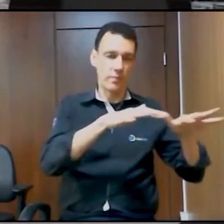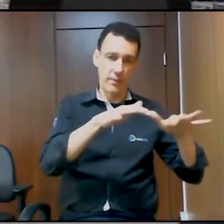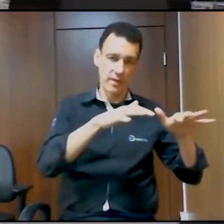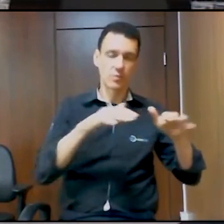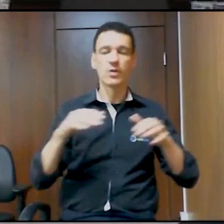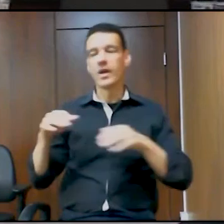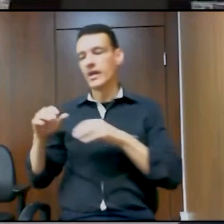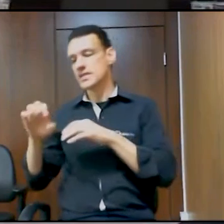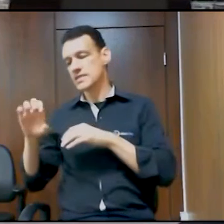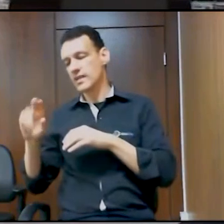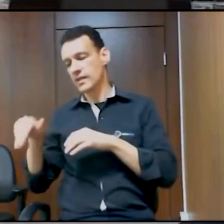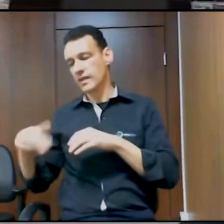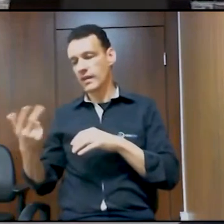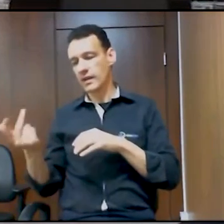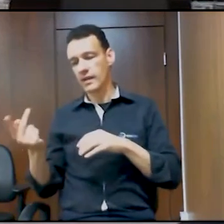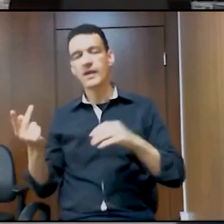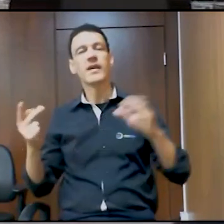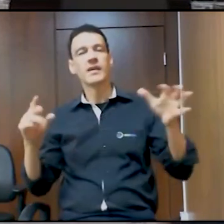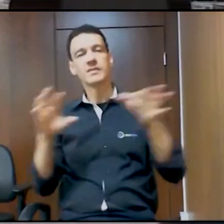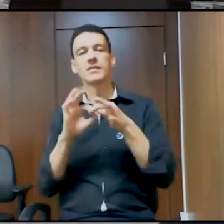juntos? Agora eu